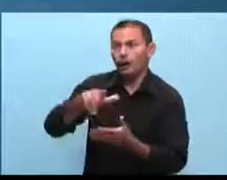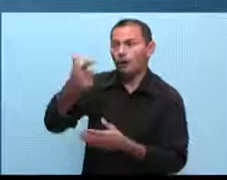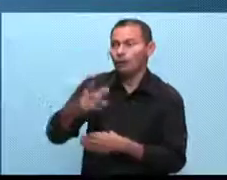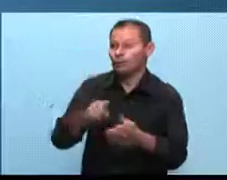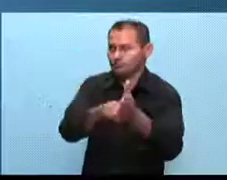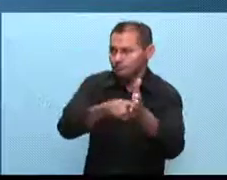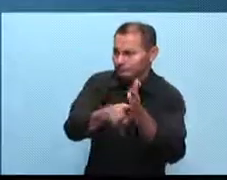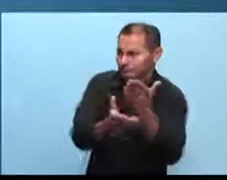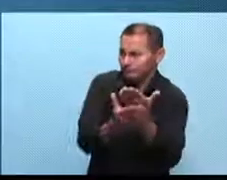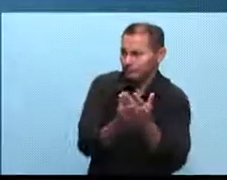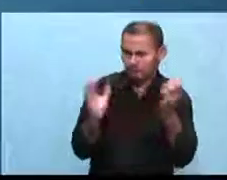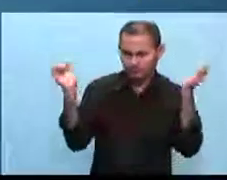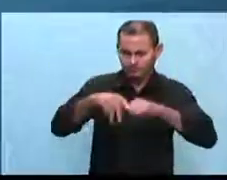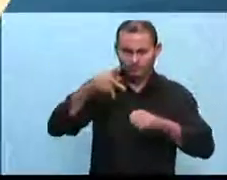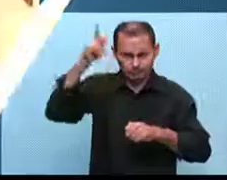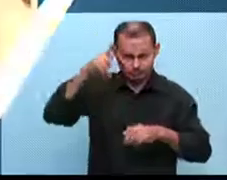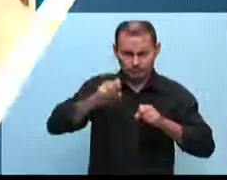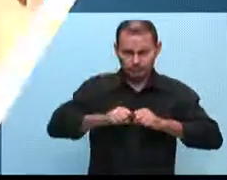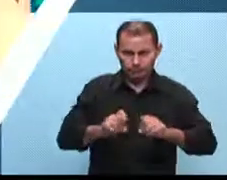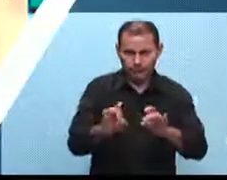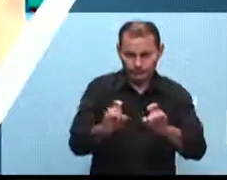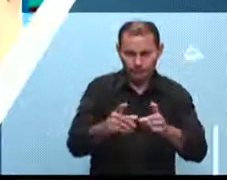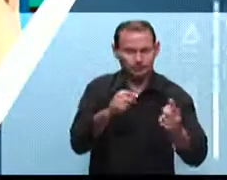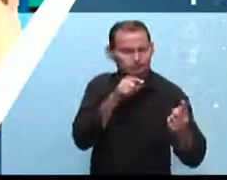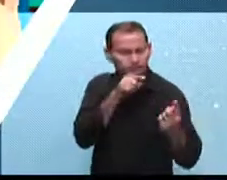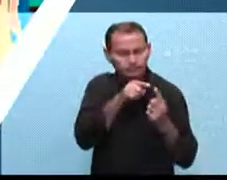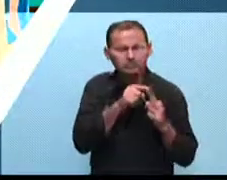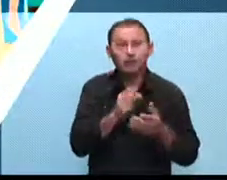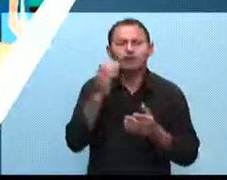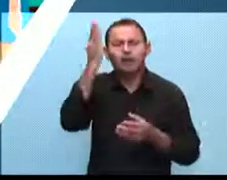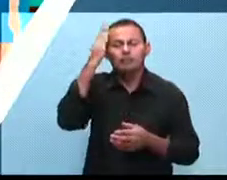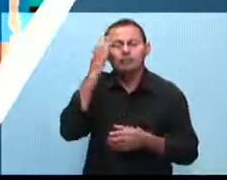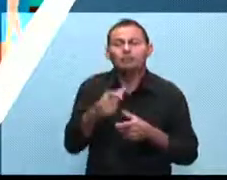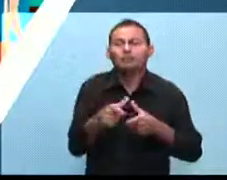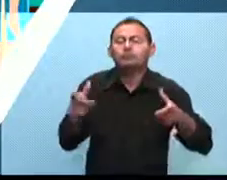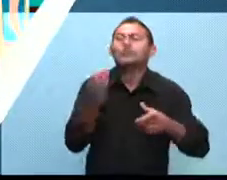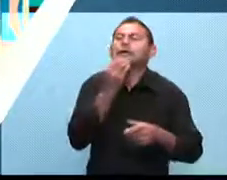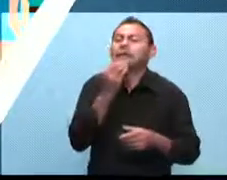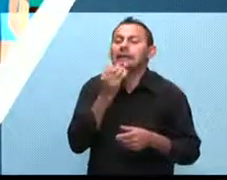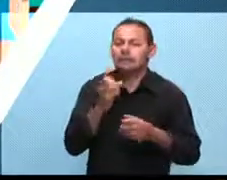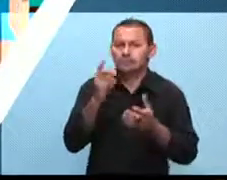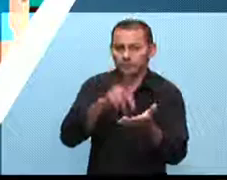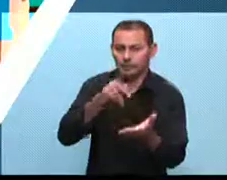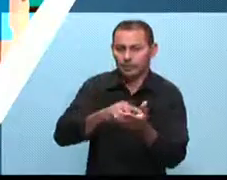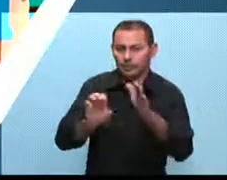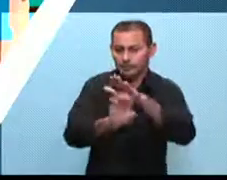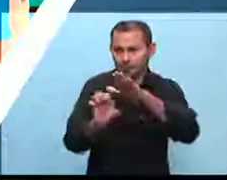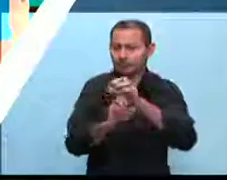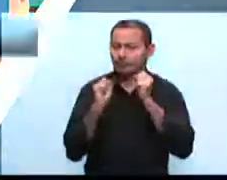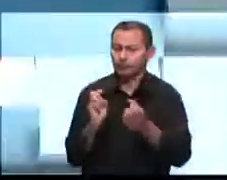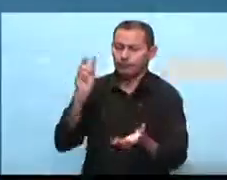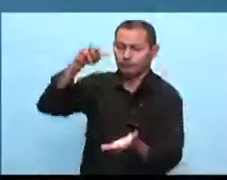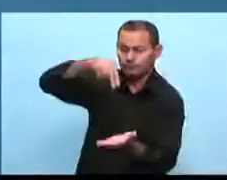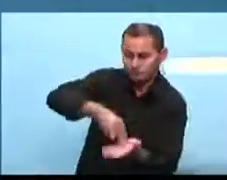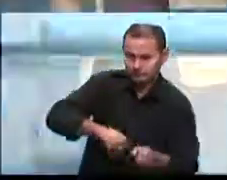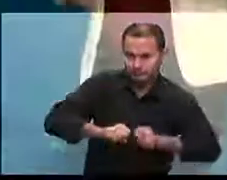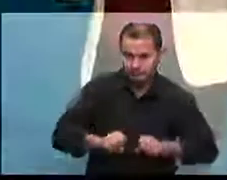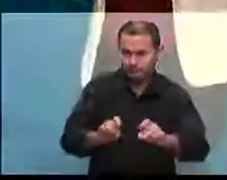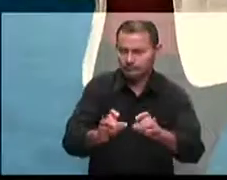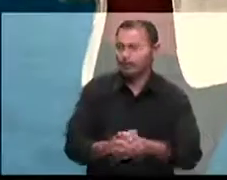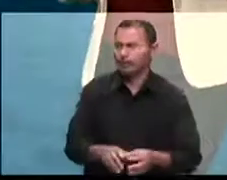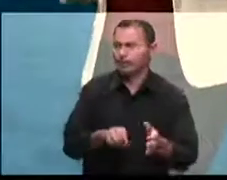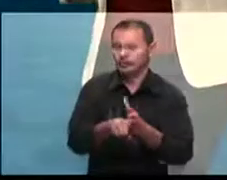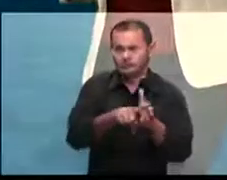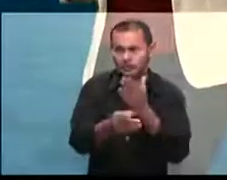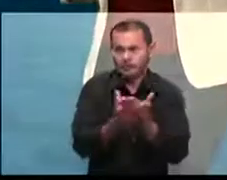como a pesquisa de potencial de mercado, têm a finalidade de medir as chances reais que uma empresa tem de participar de um mercado. A